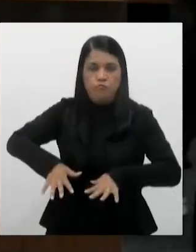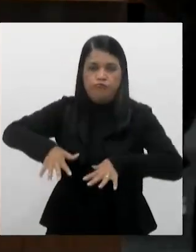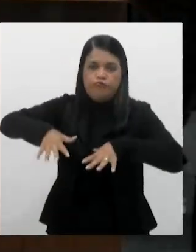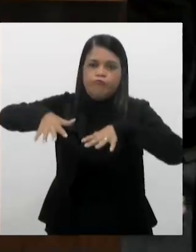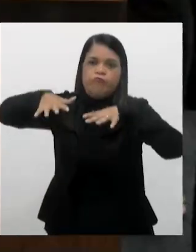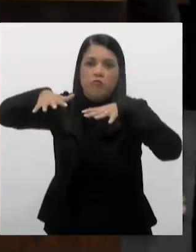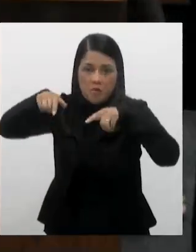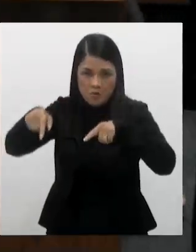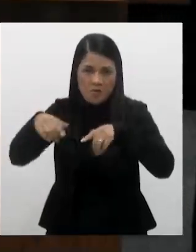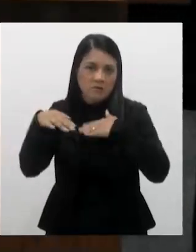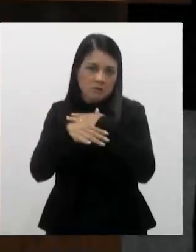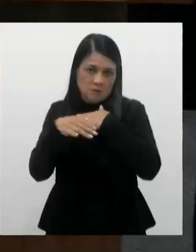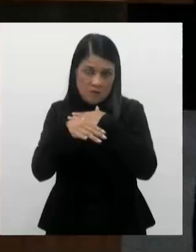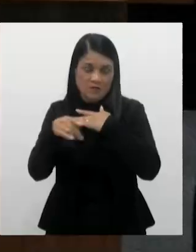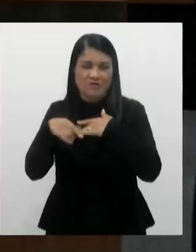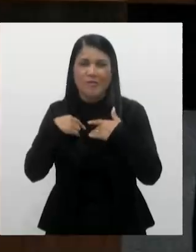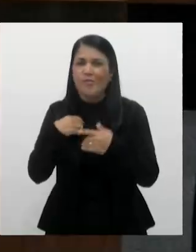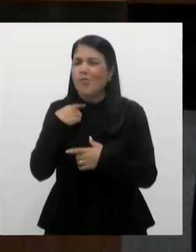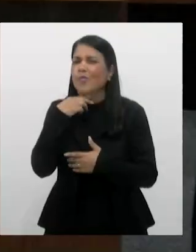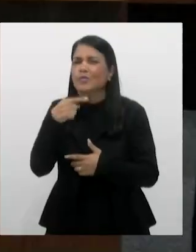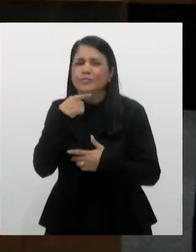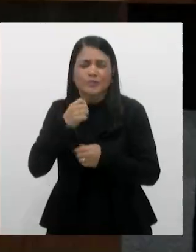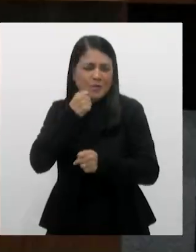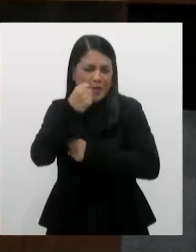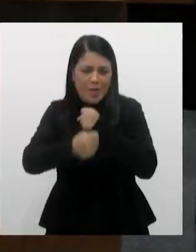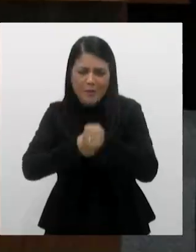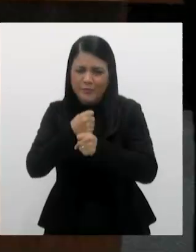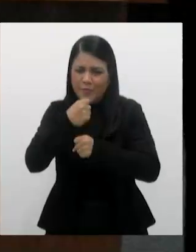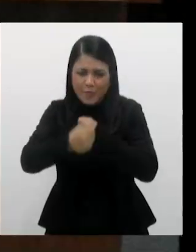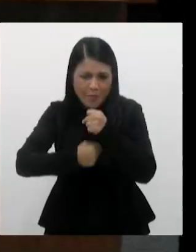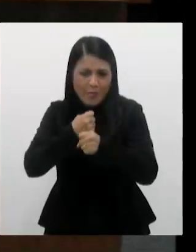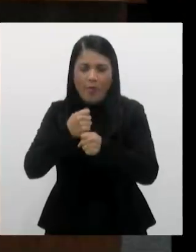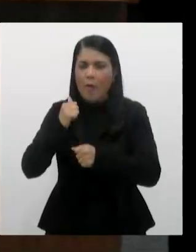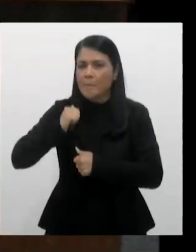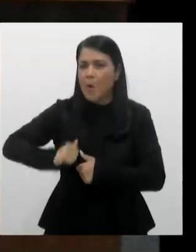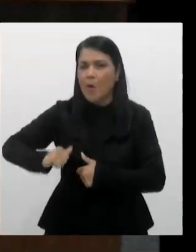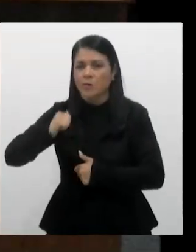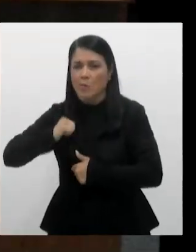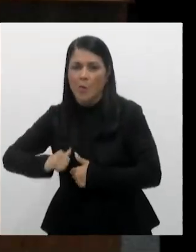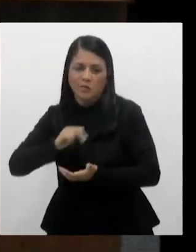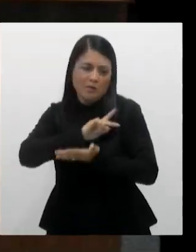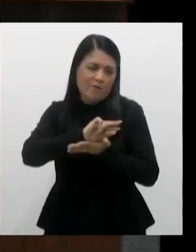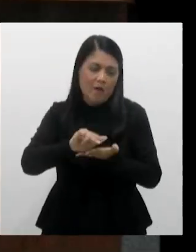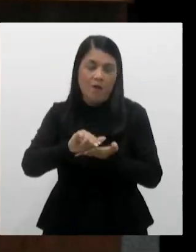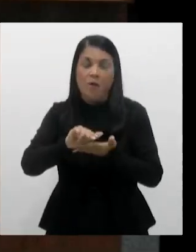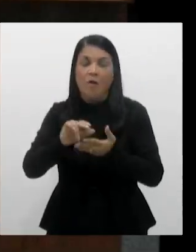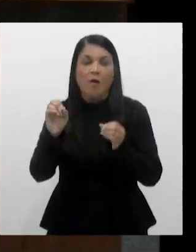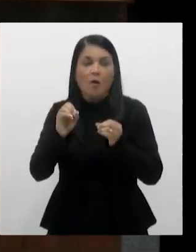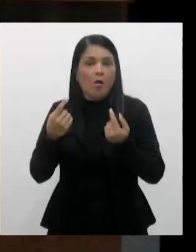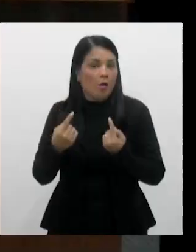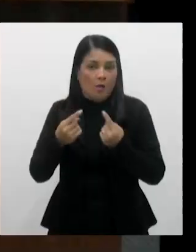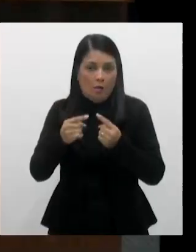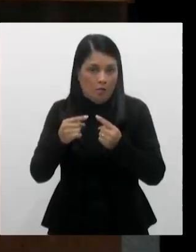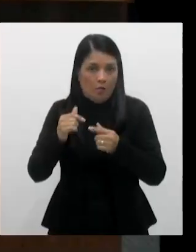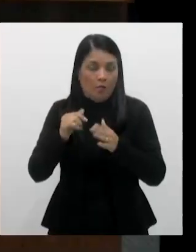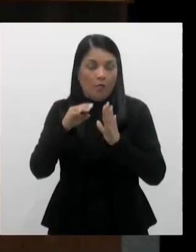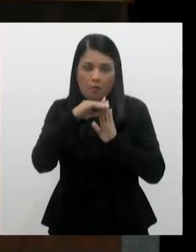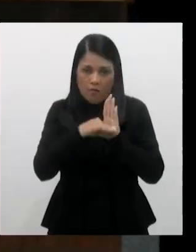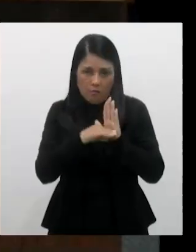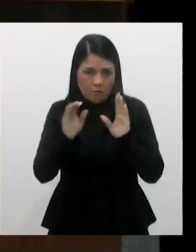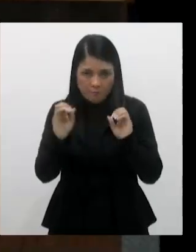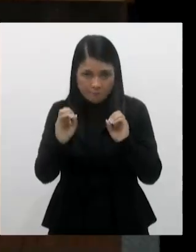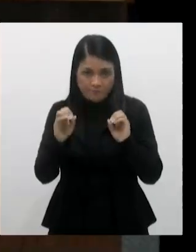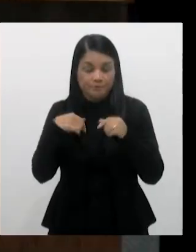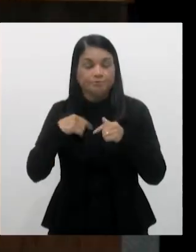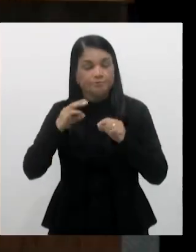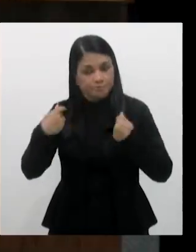a gente está ali fazendo paliativo, dando bolsa isso, bolsa aquilo, nada contra os programas, mas há meios de solução. Sou